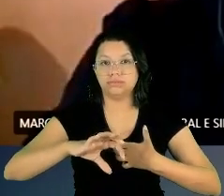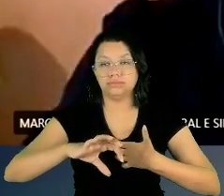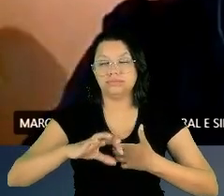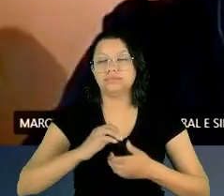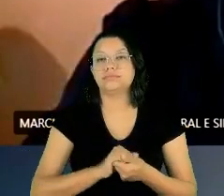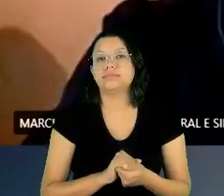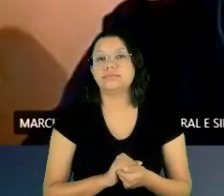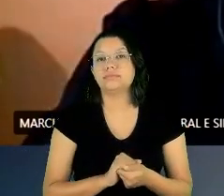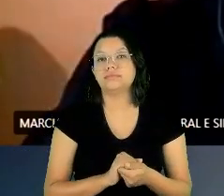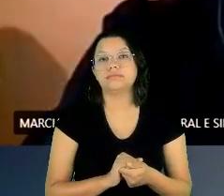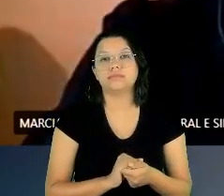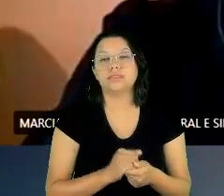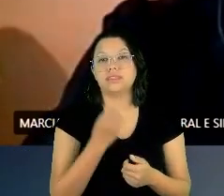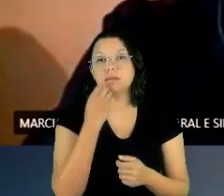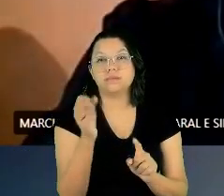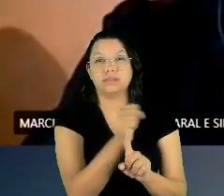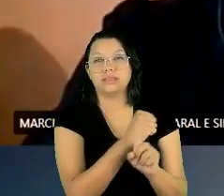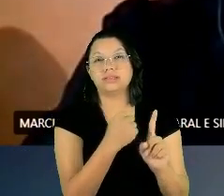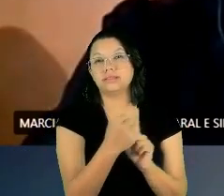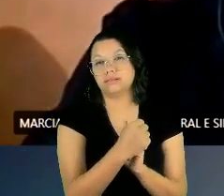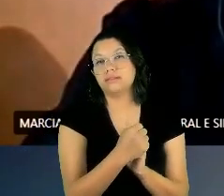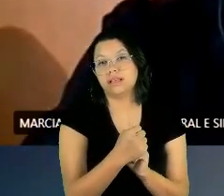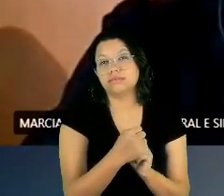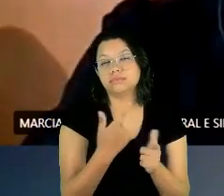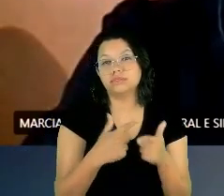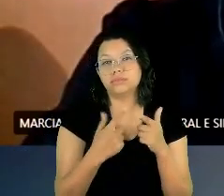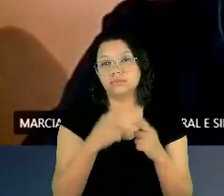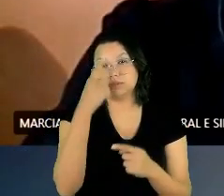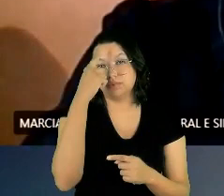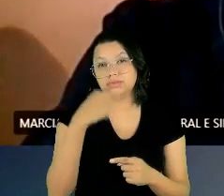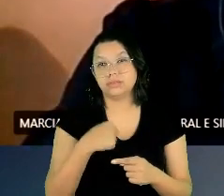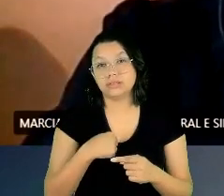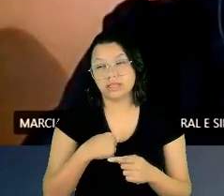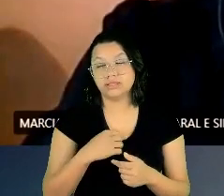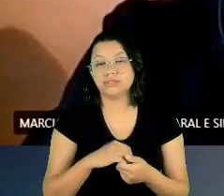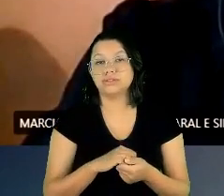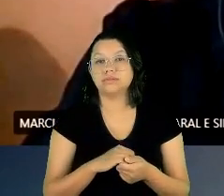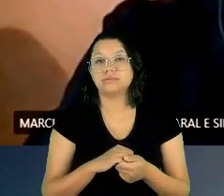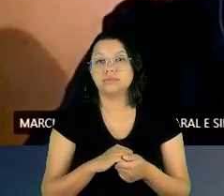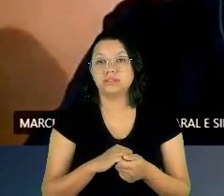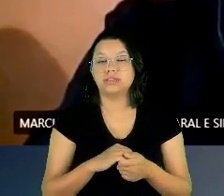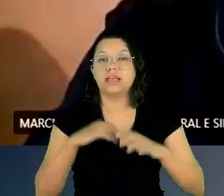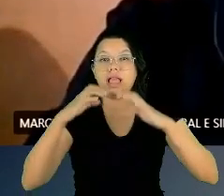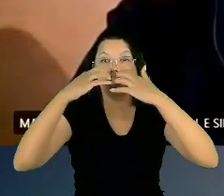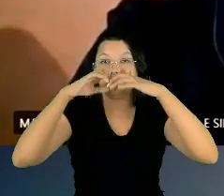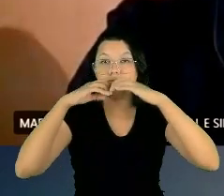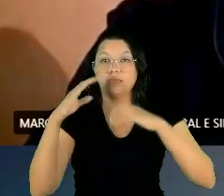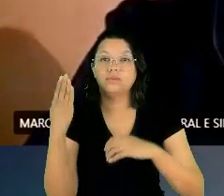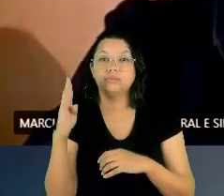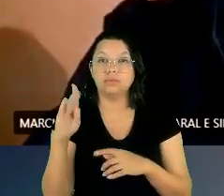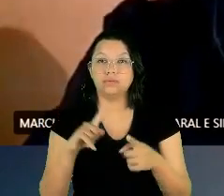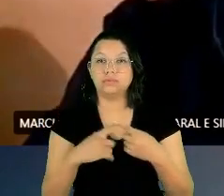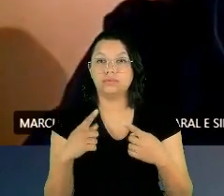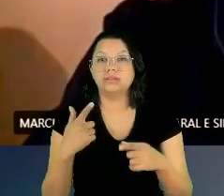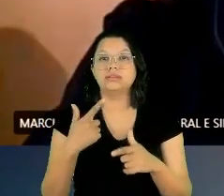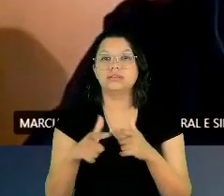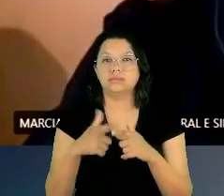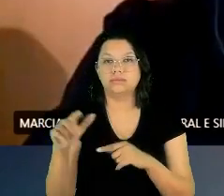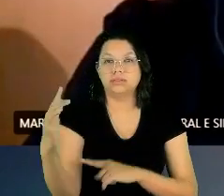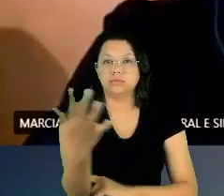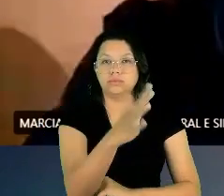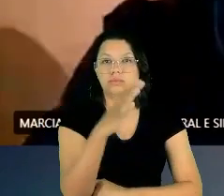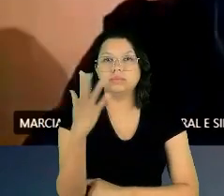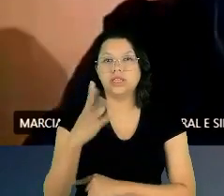em pessoas com transtorno de conduta antissocial, transtorno de personalidade antissocial. E é neurobiológico, mas com